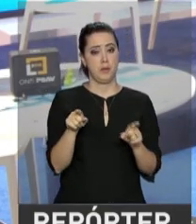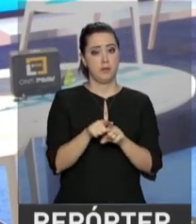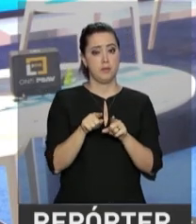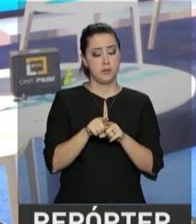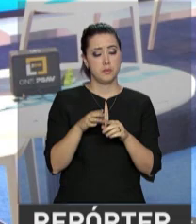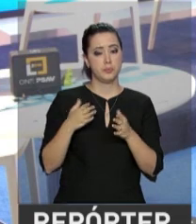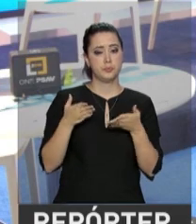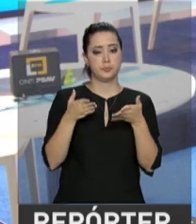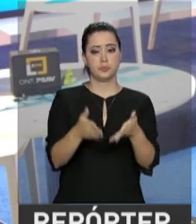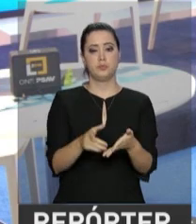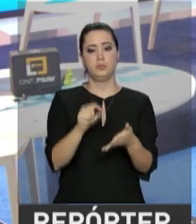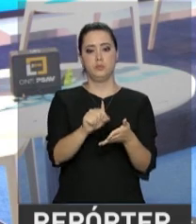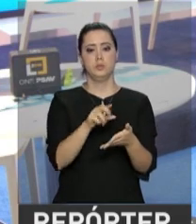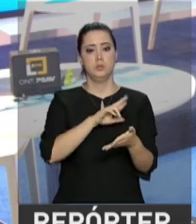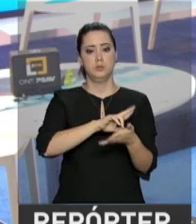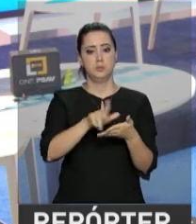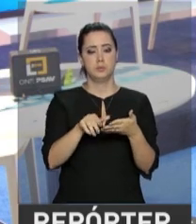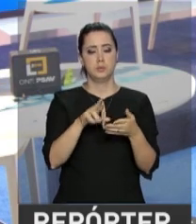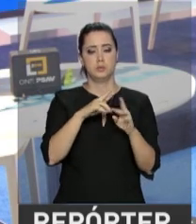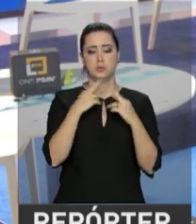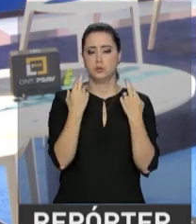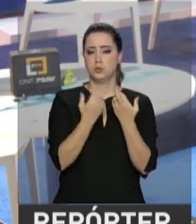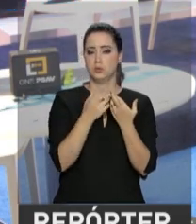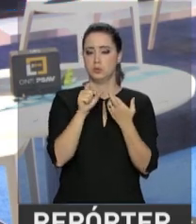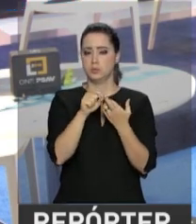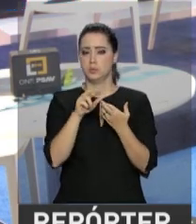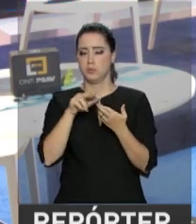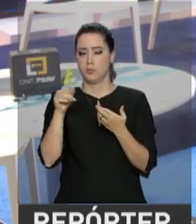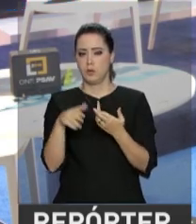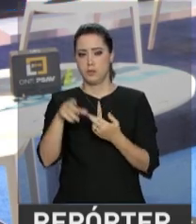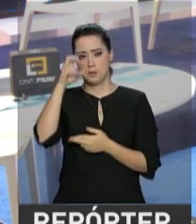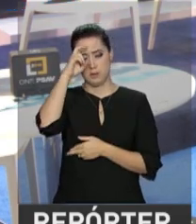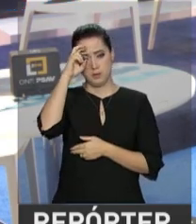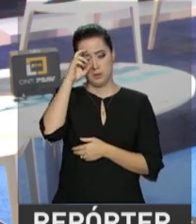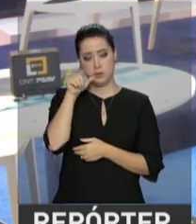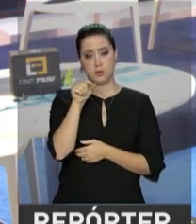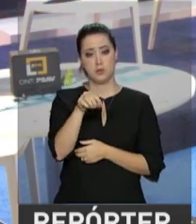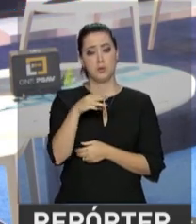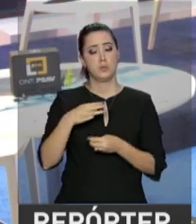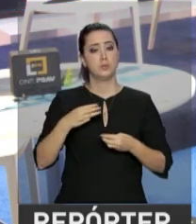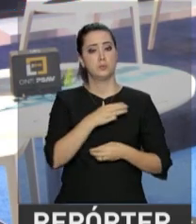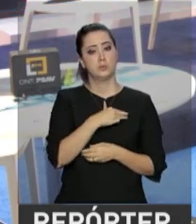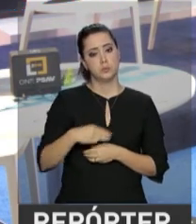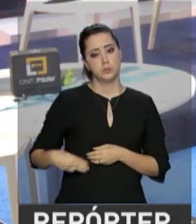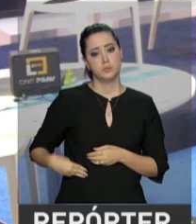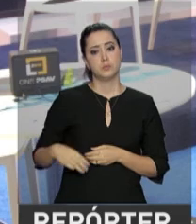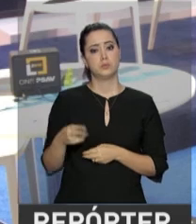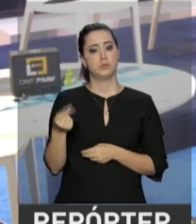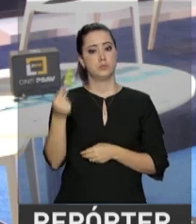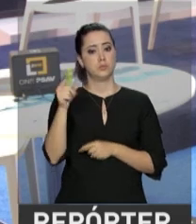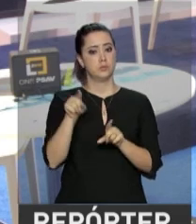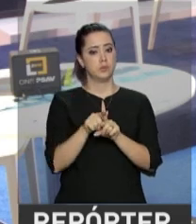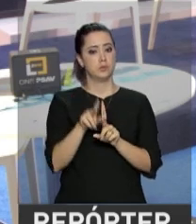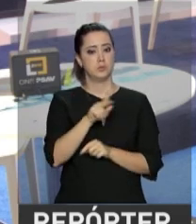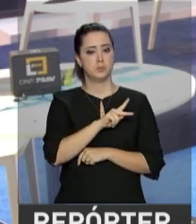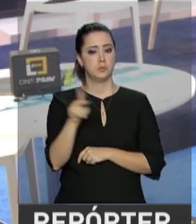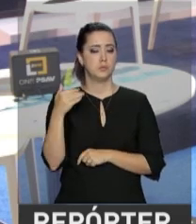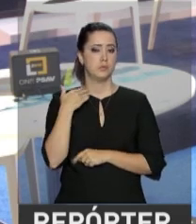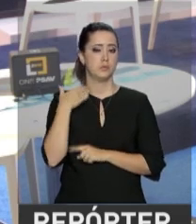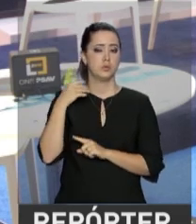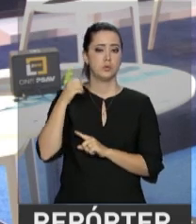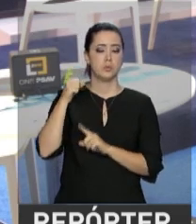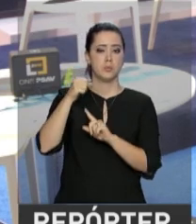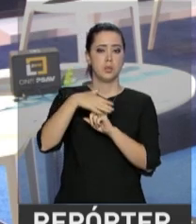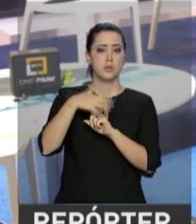participam das reuniões do fmi guarde e se reúne nesta quinta com ministros das finanças e presidentes dos bancos centrais do brics